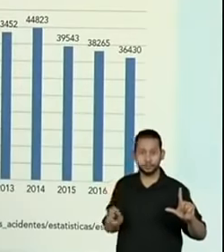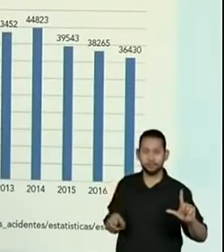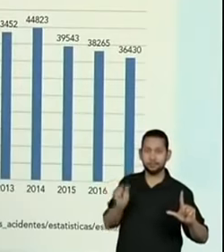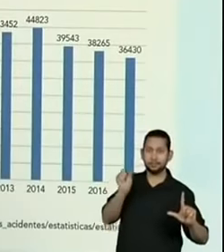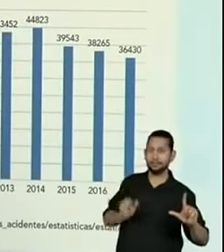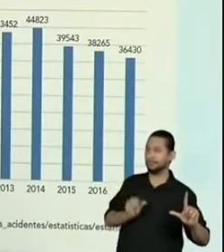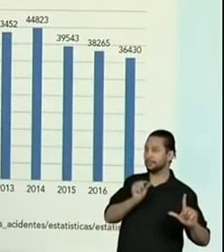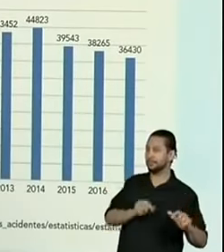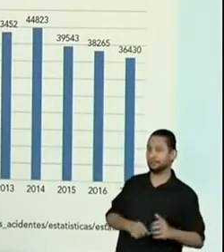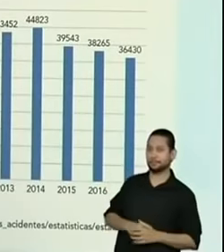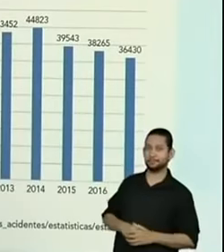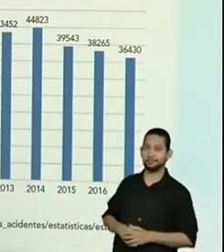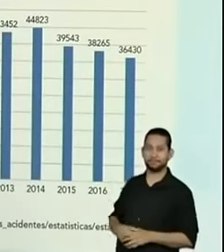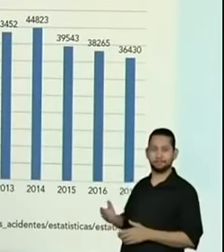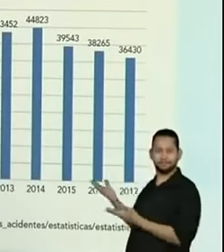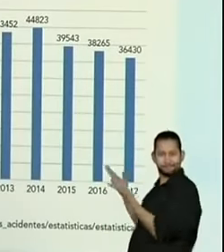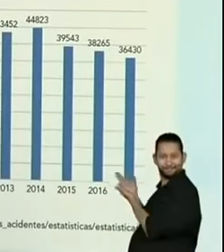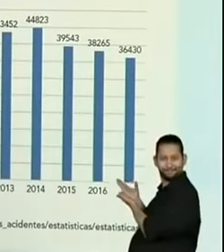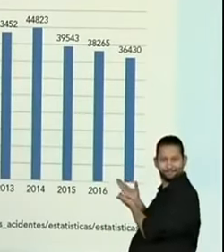bem.